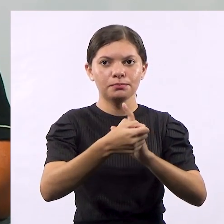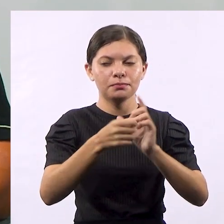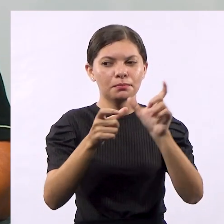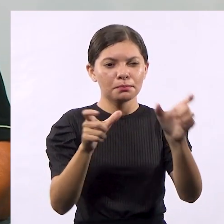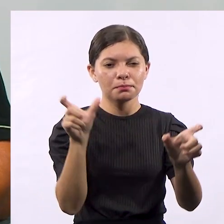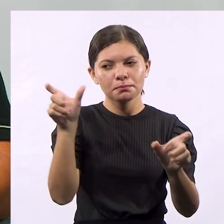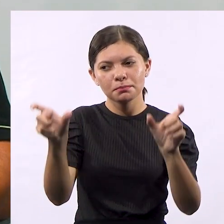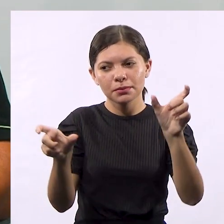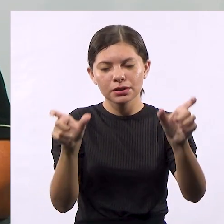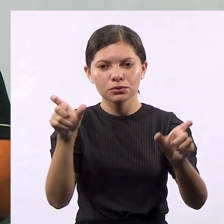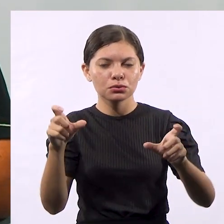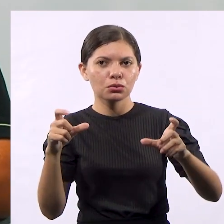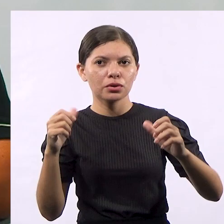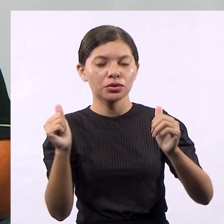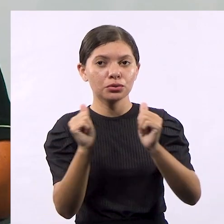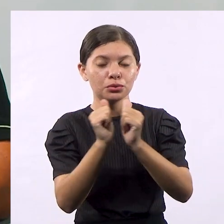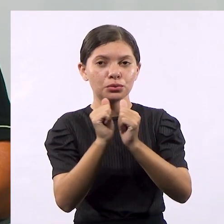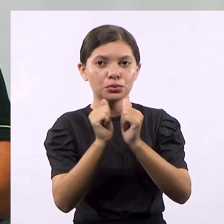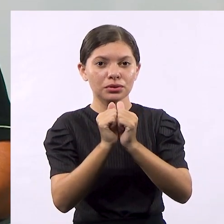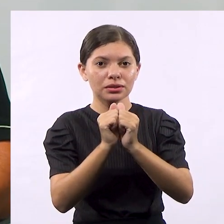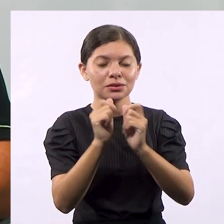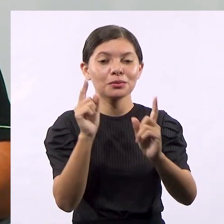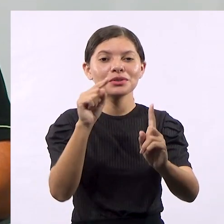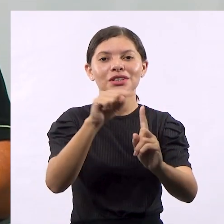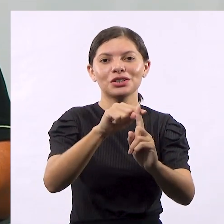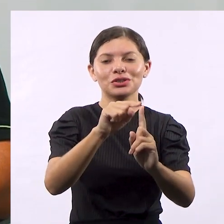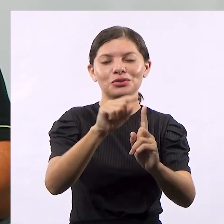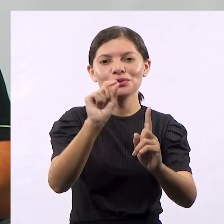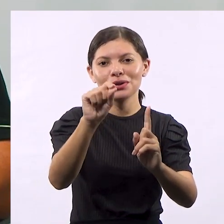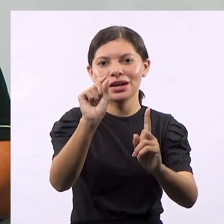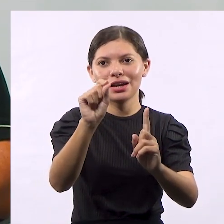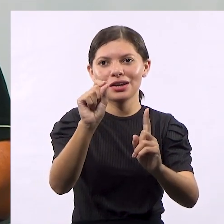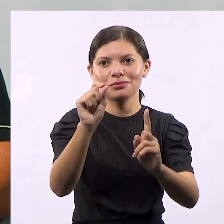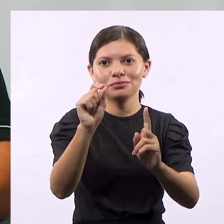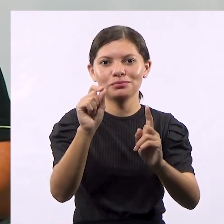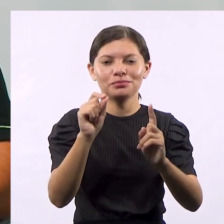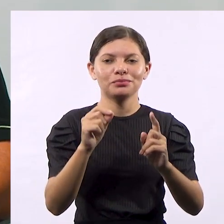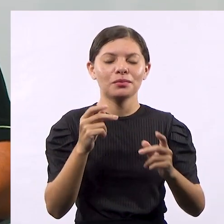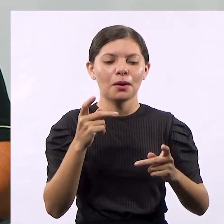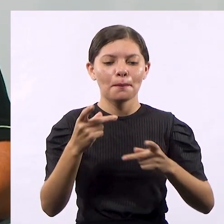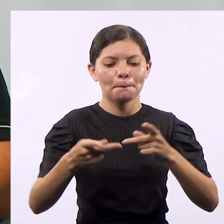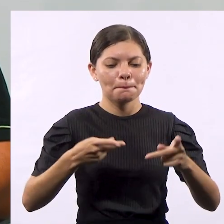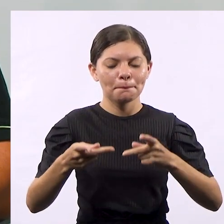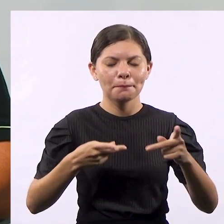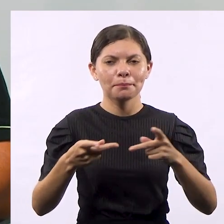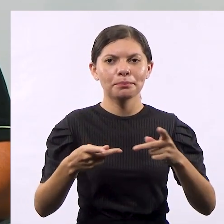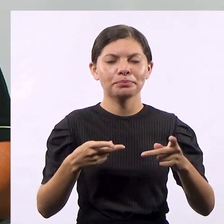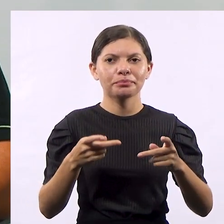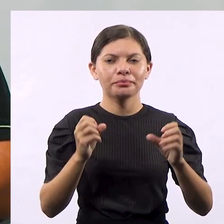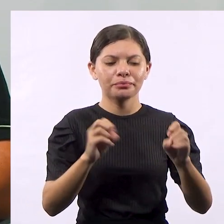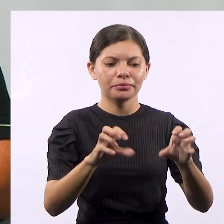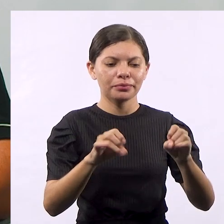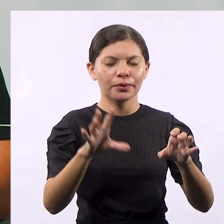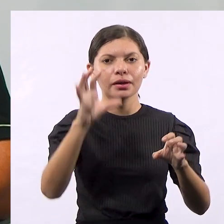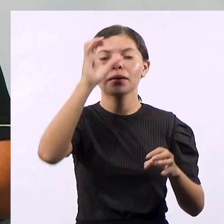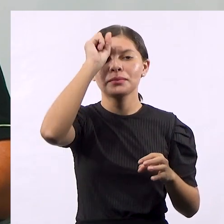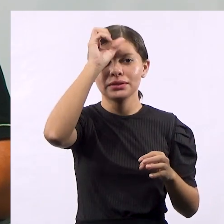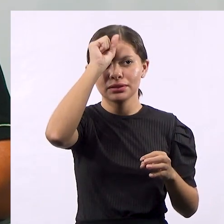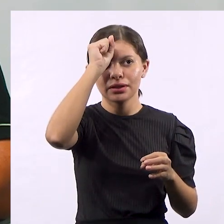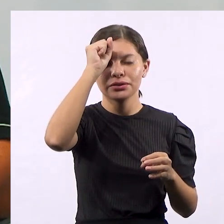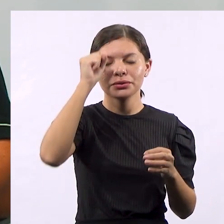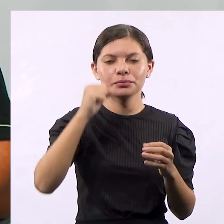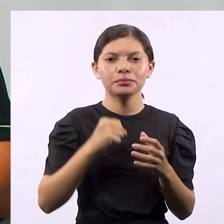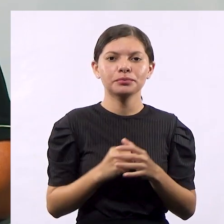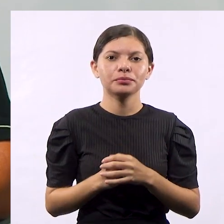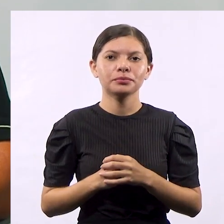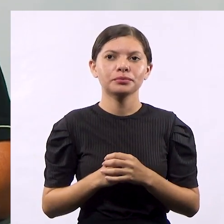por indivíduos que estão reunidos em prol de um objetivo comum, no caso da escola, o processo de ensino-aprendizagem. Né? Então,